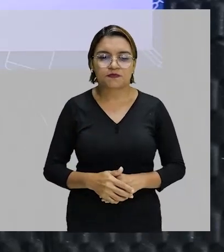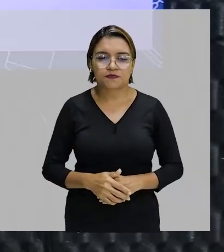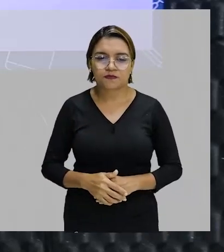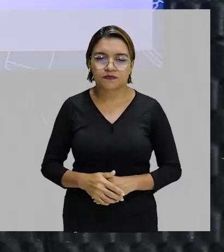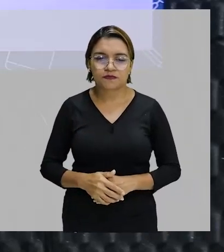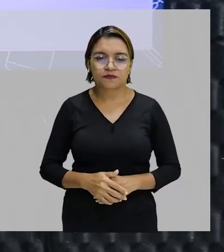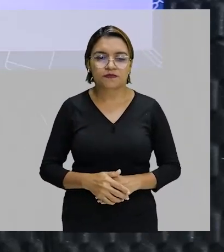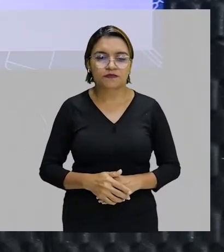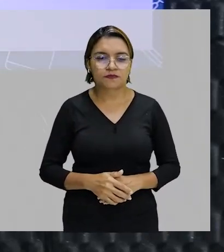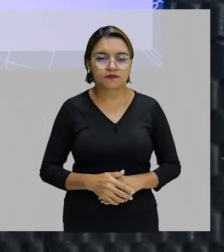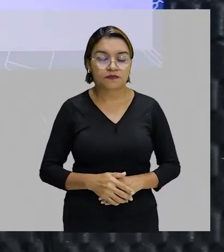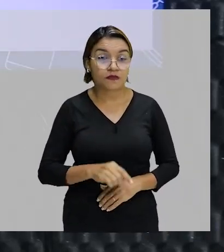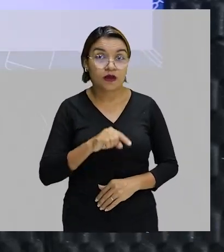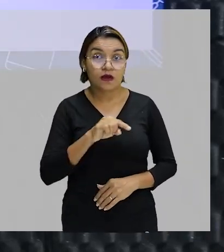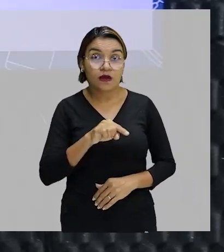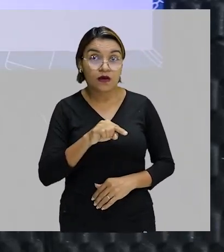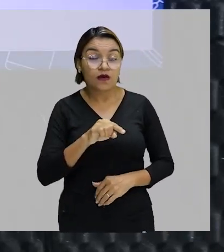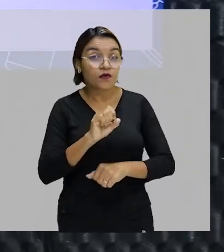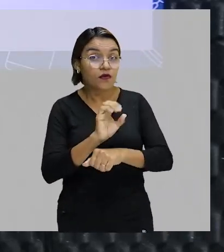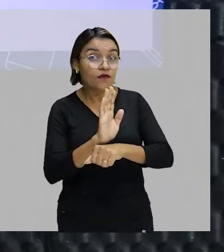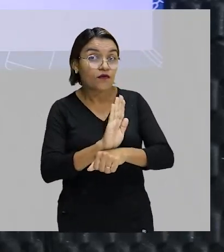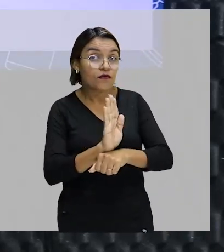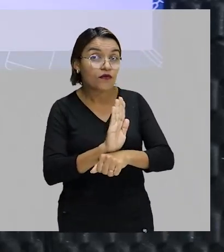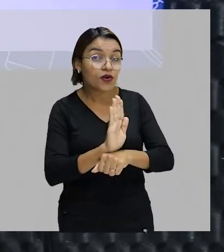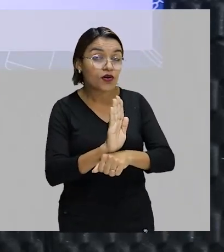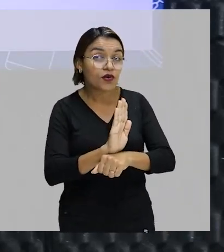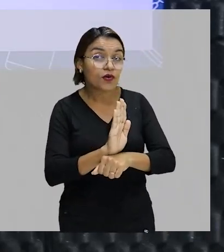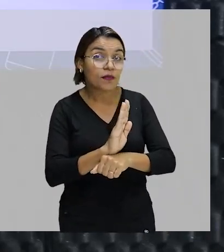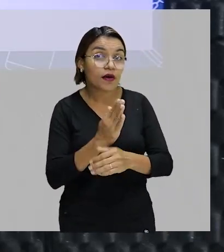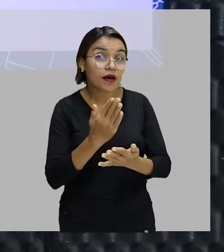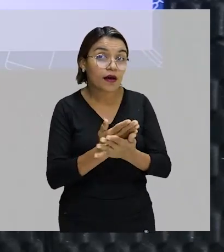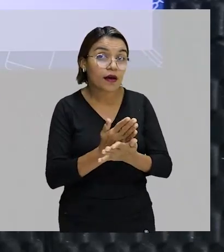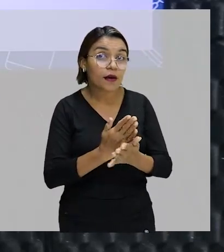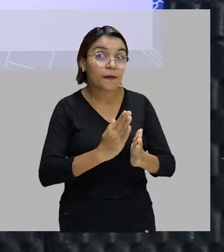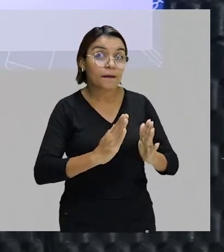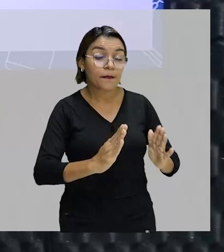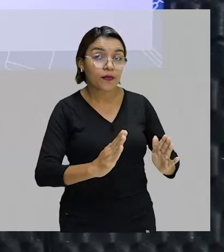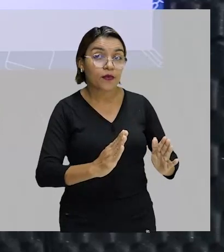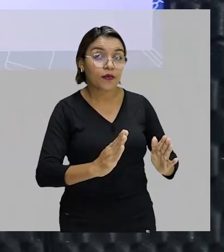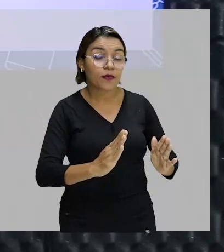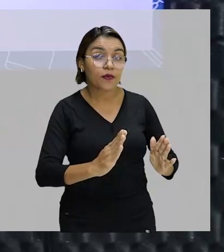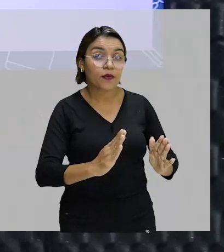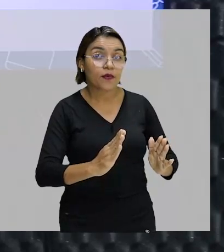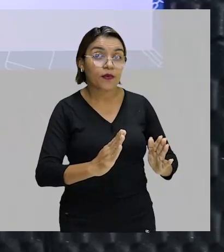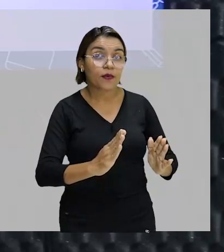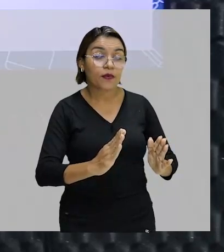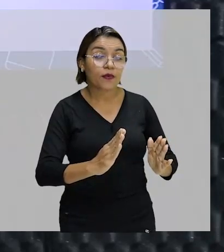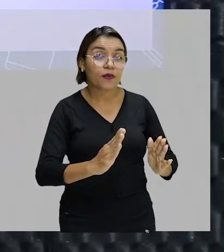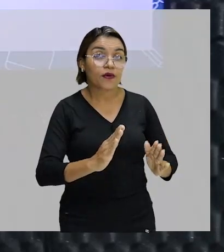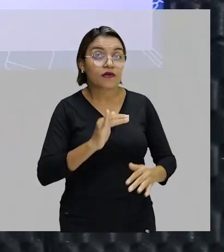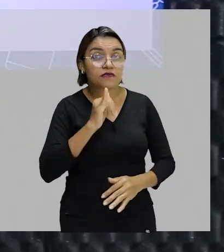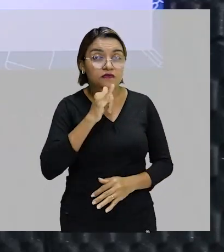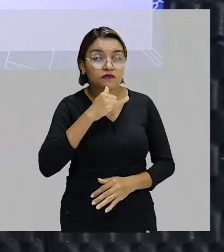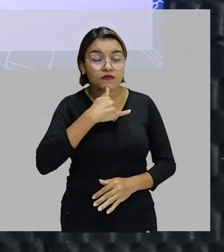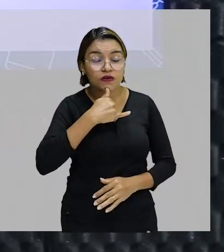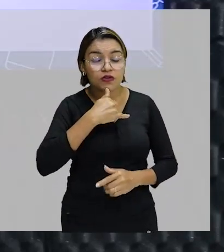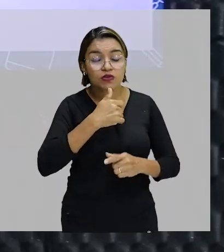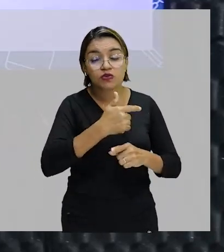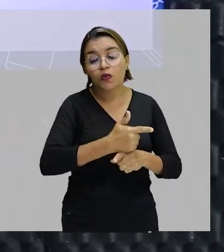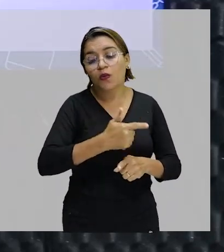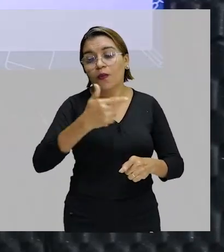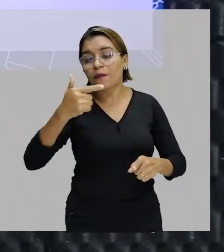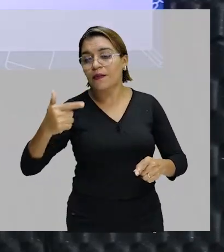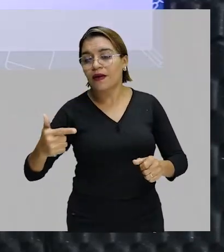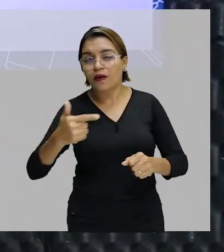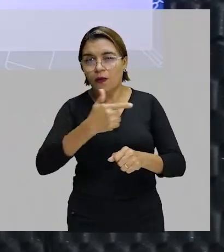other. Aquele filme terminou menos felizmente do que o outro. Tá?